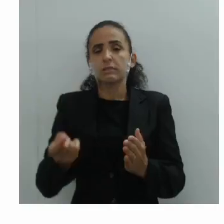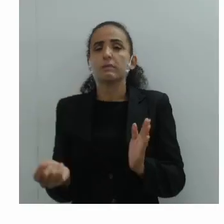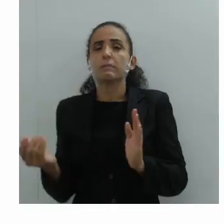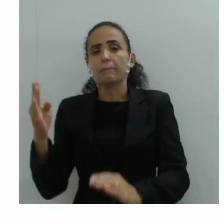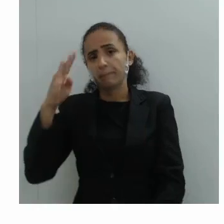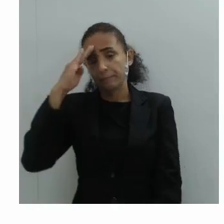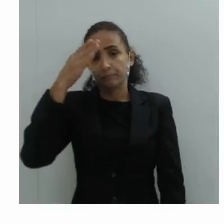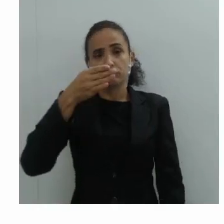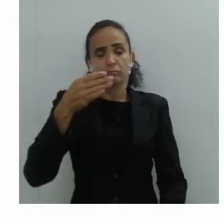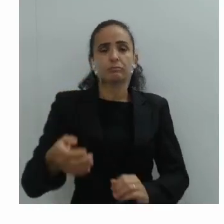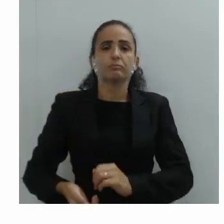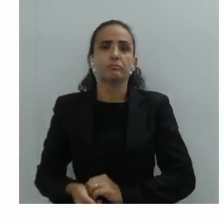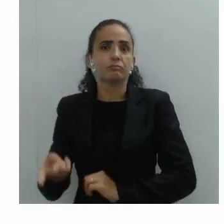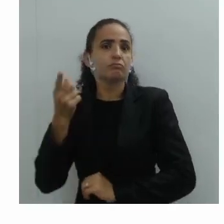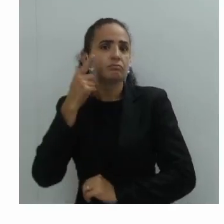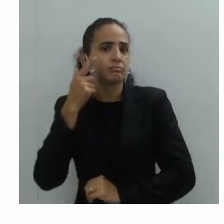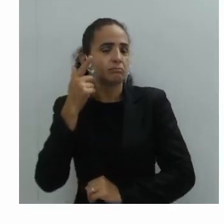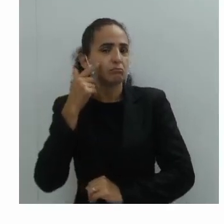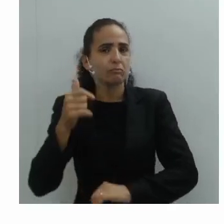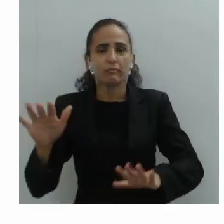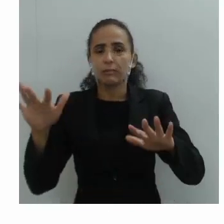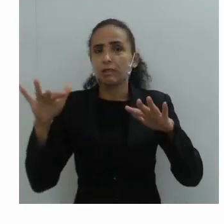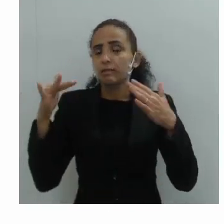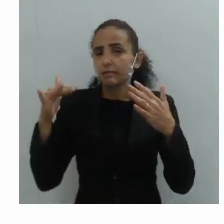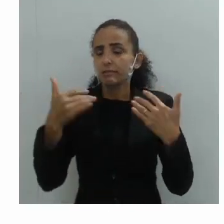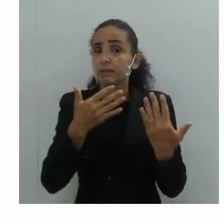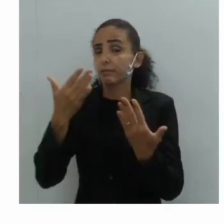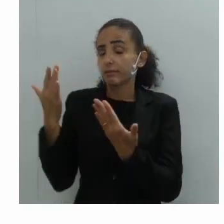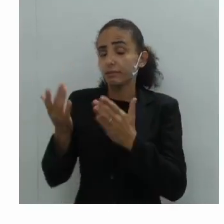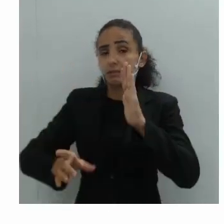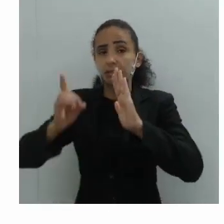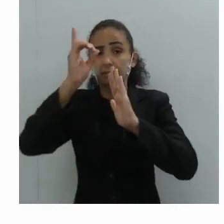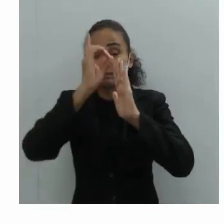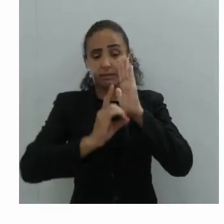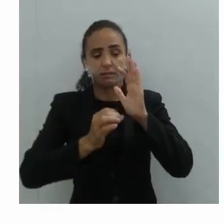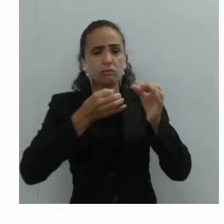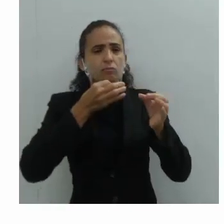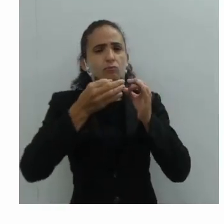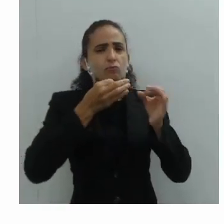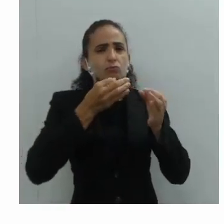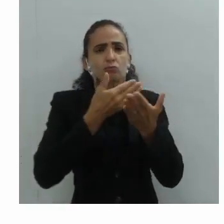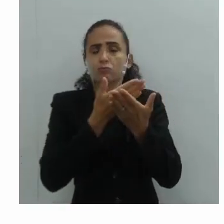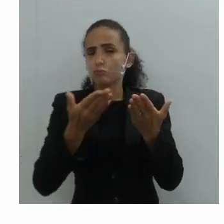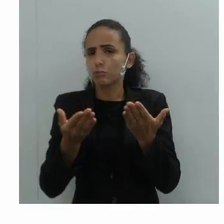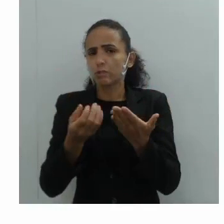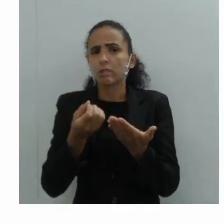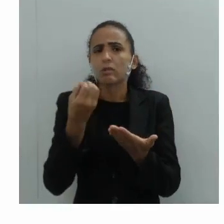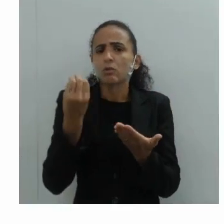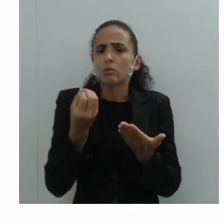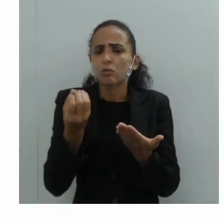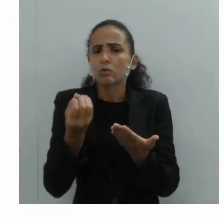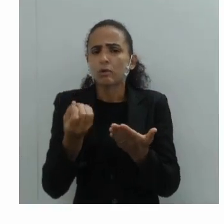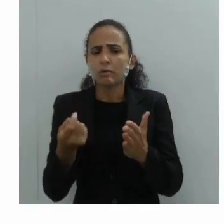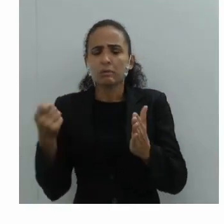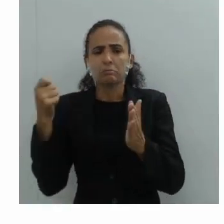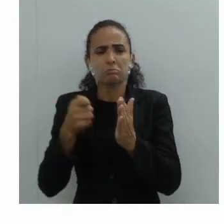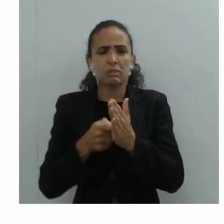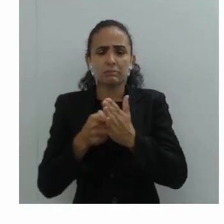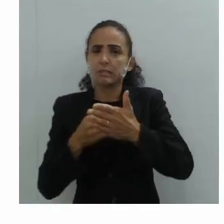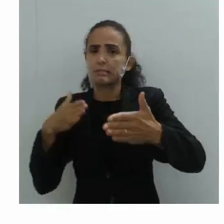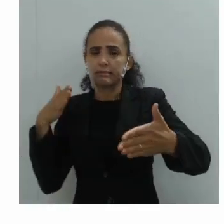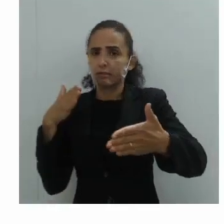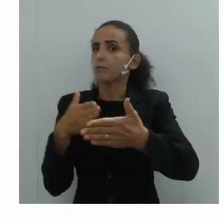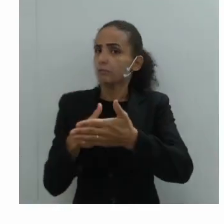adiante. Atenção! O direito de se expressar não indica que não haja imposição de